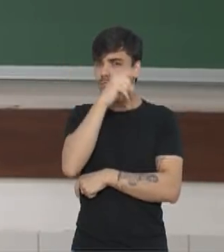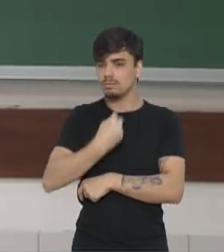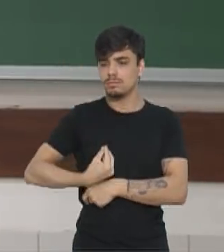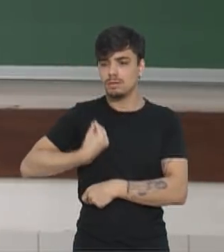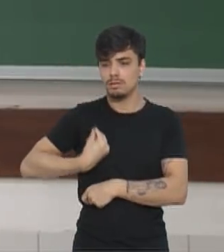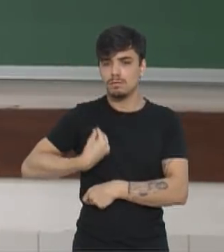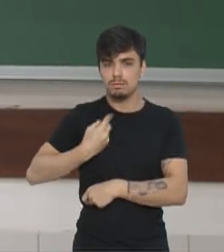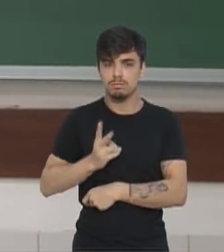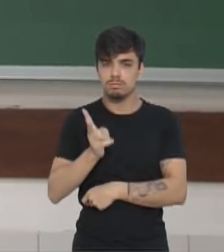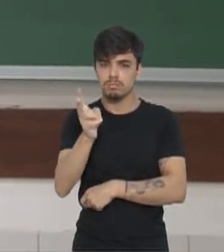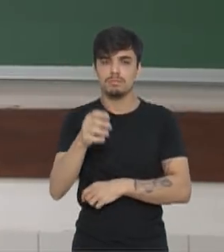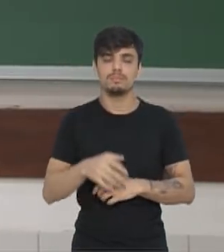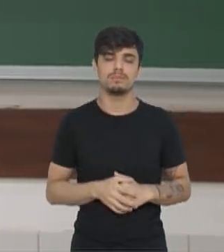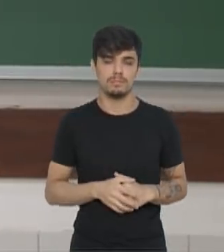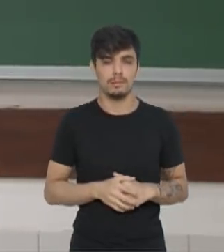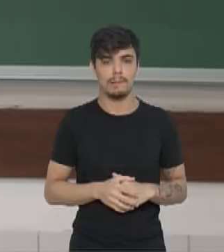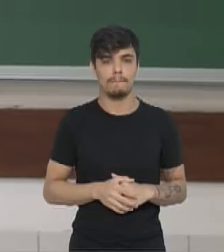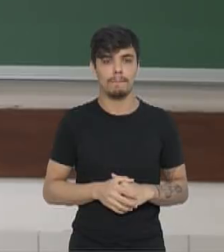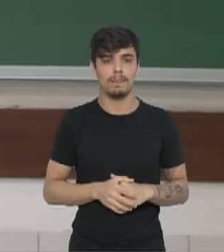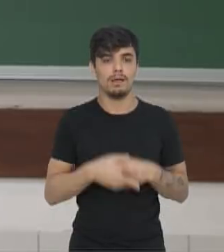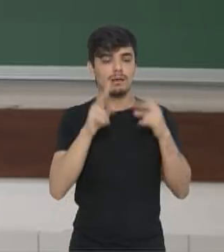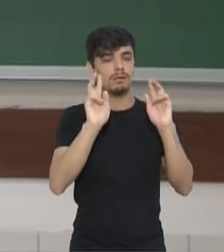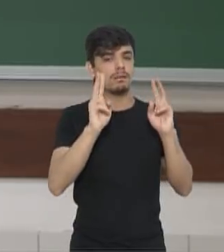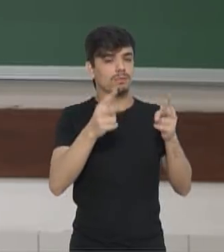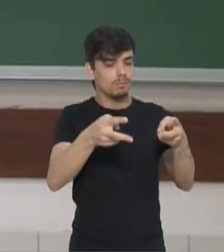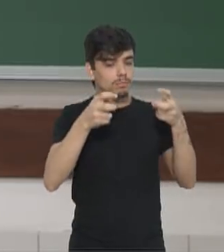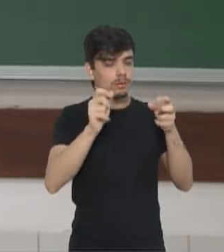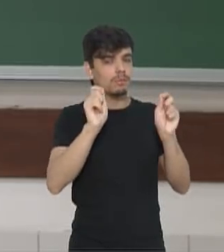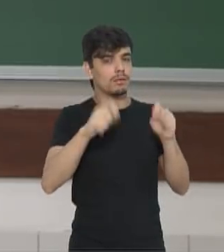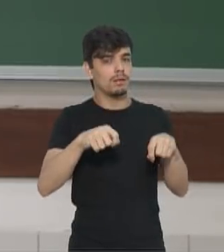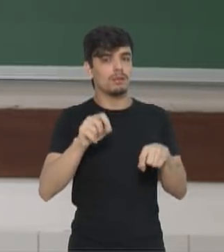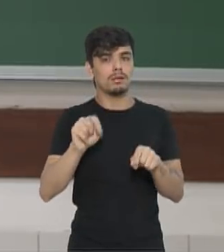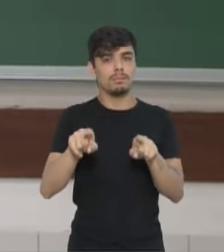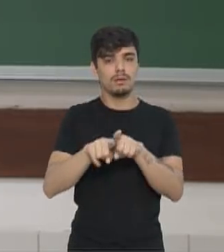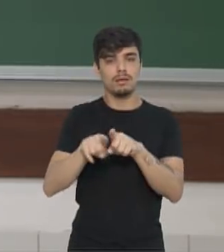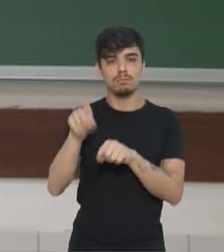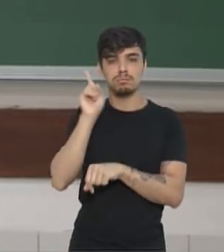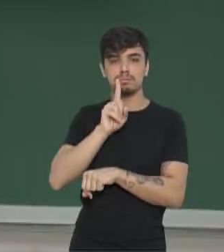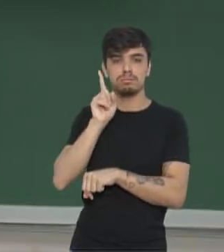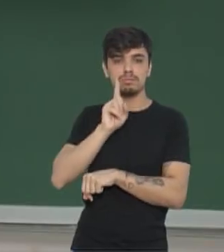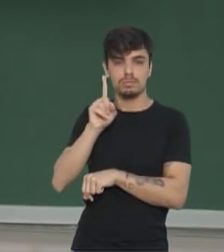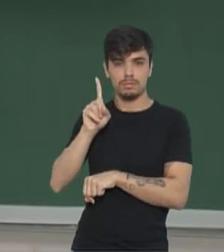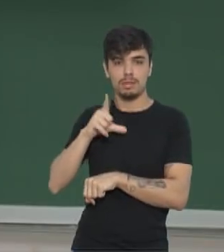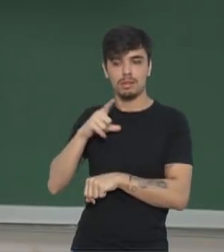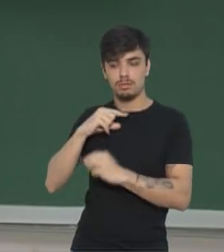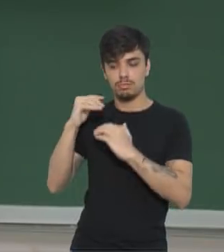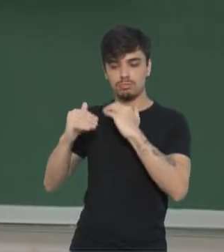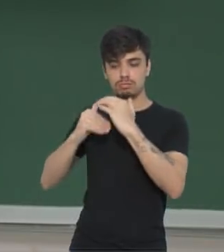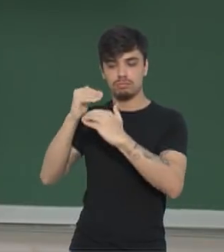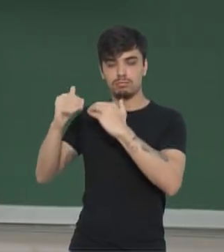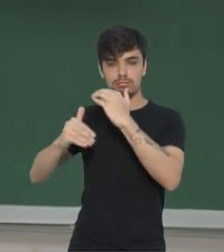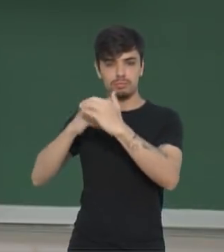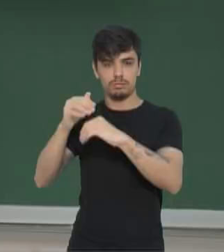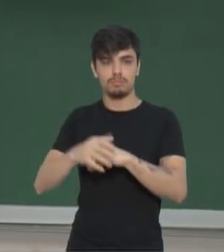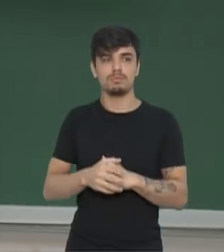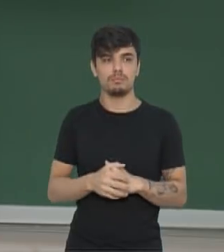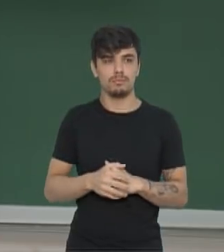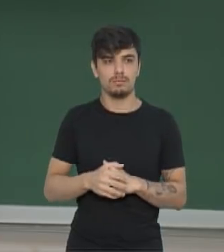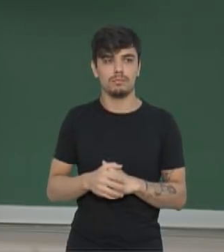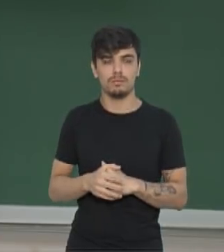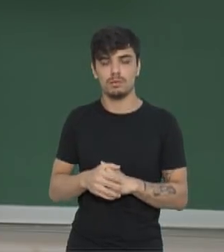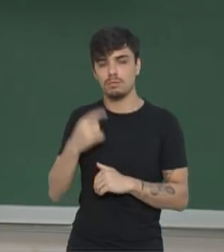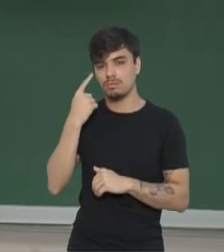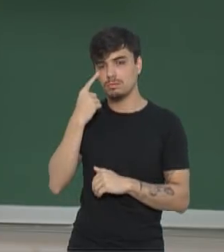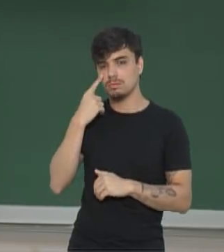vida até hoje. Se você for observar os Estados Unidos, ele passa por esse mesmo processo. No litoral do Atlântico, é muito claro,